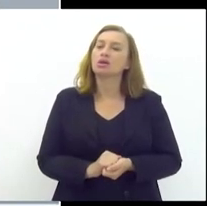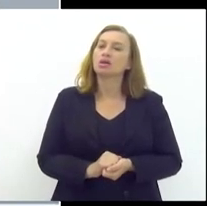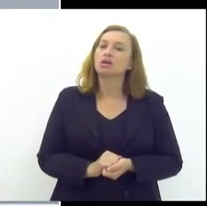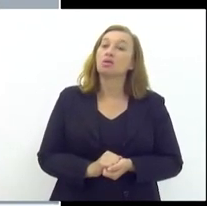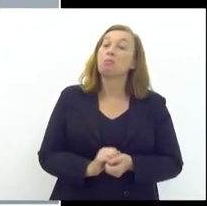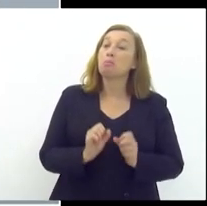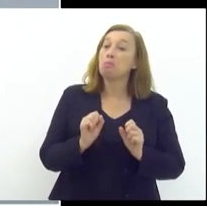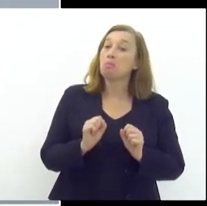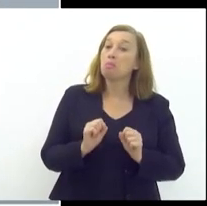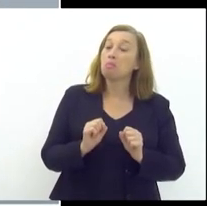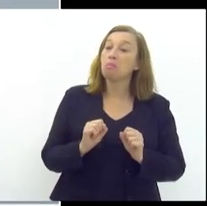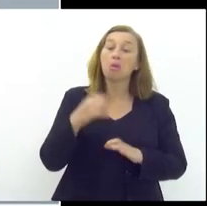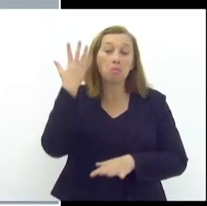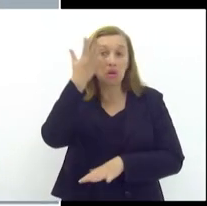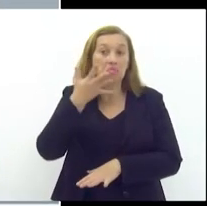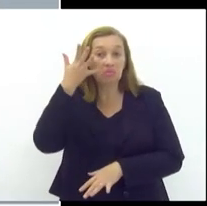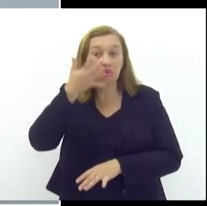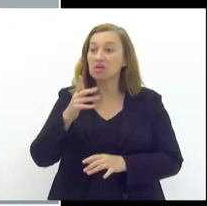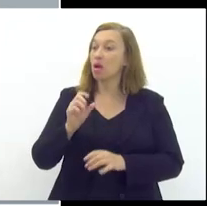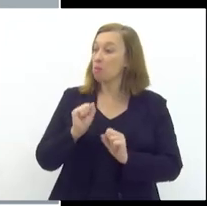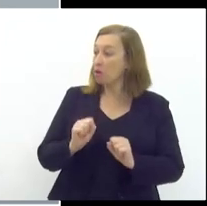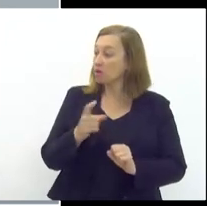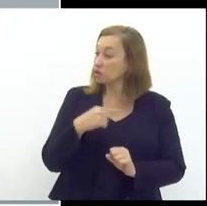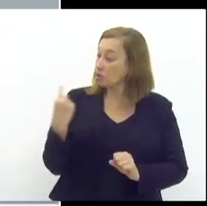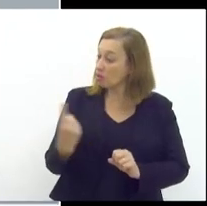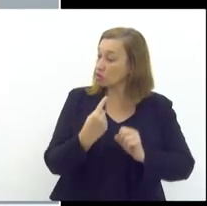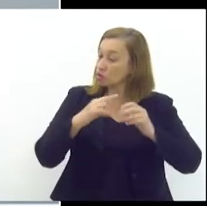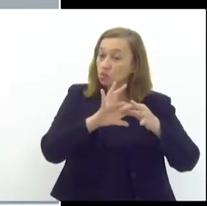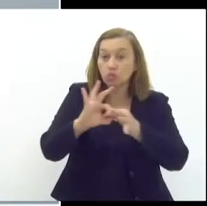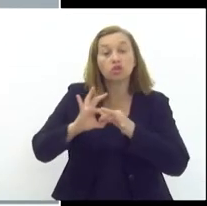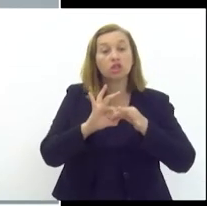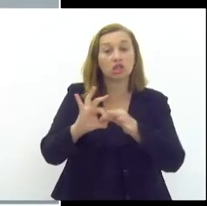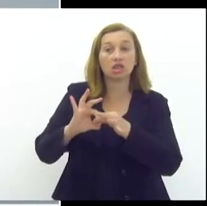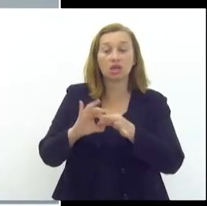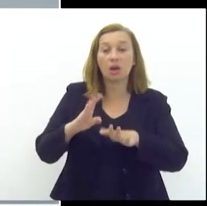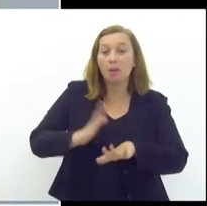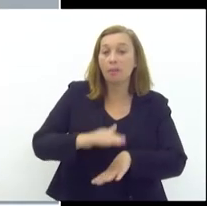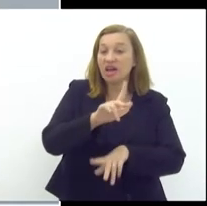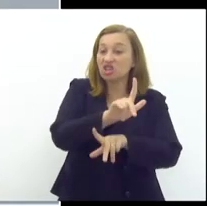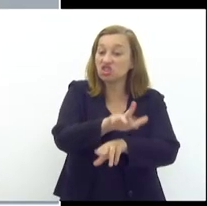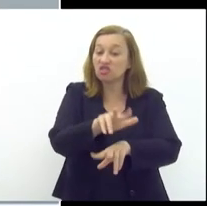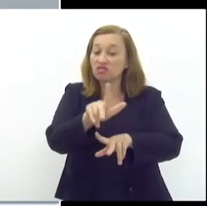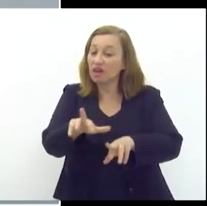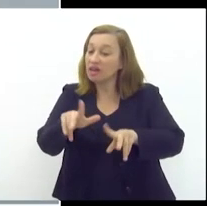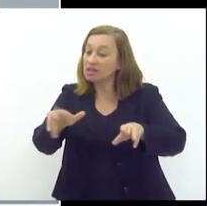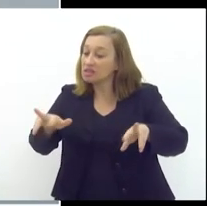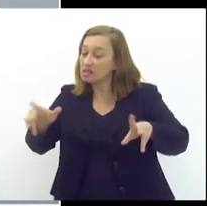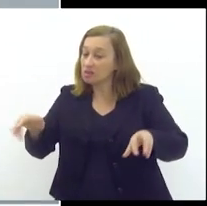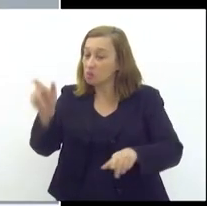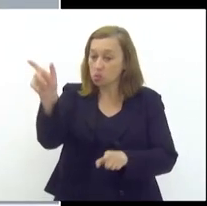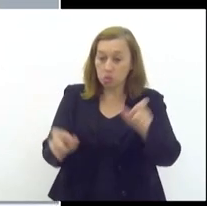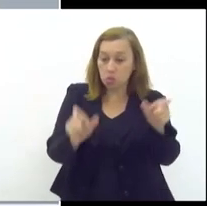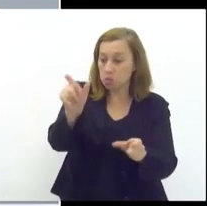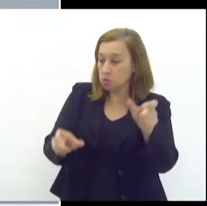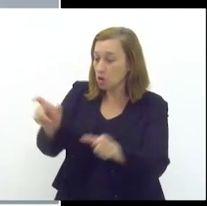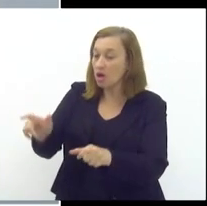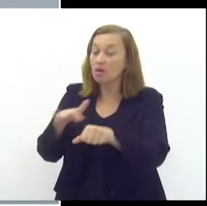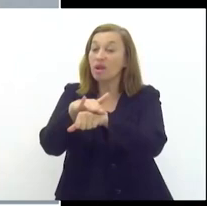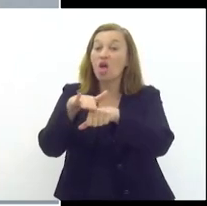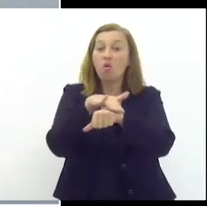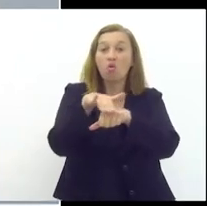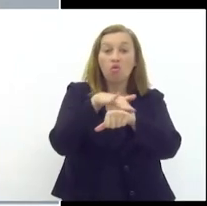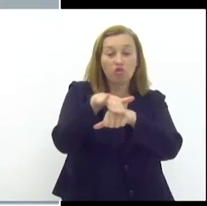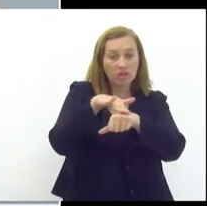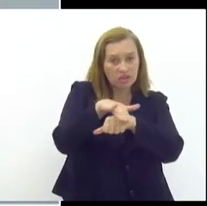pode fazer a gente unir esforços dos mais diversos interlocutores para conversar com